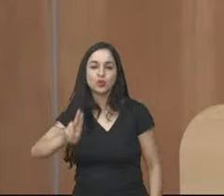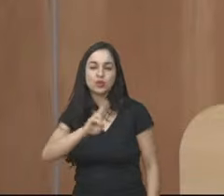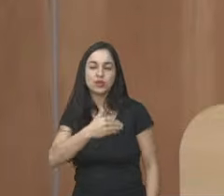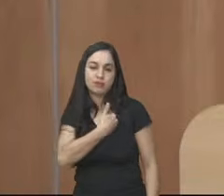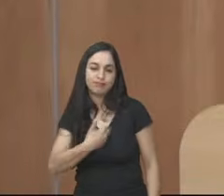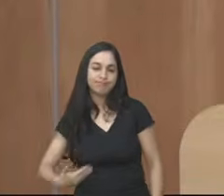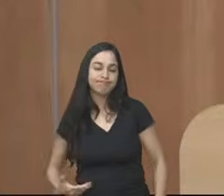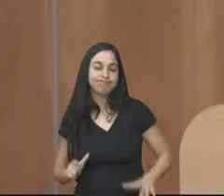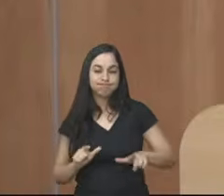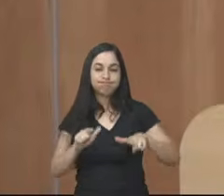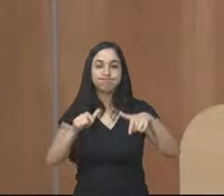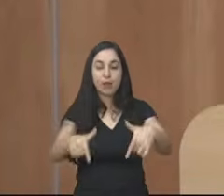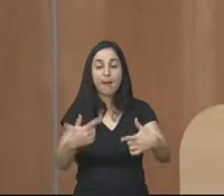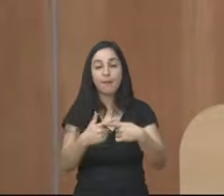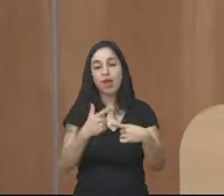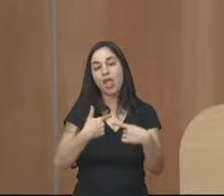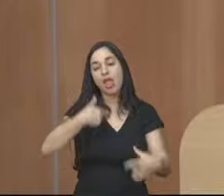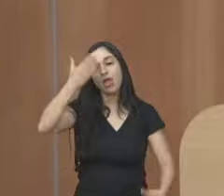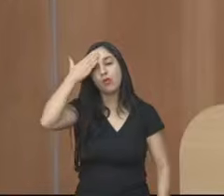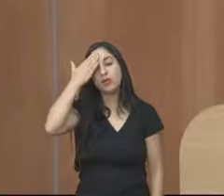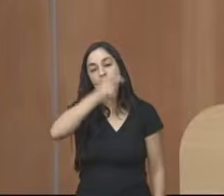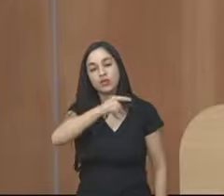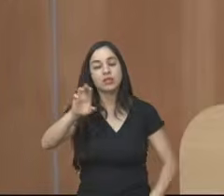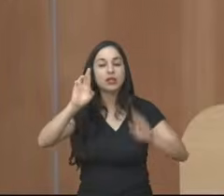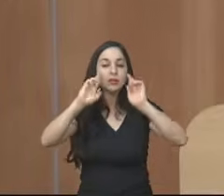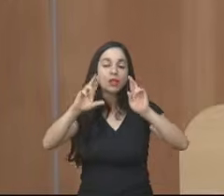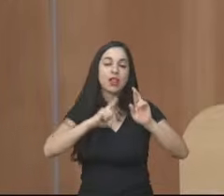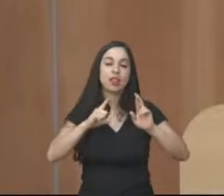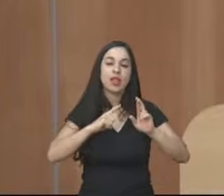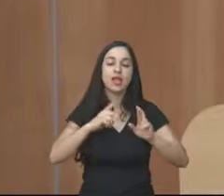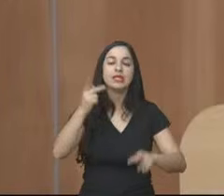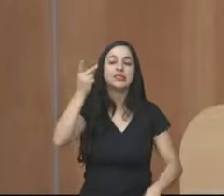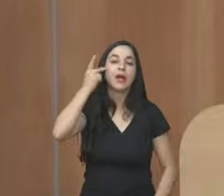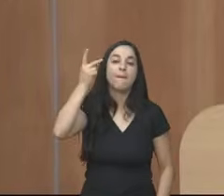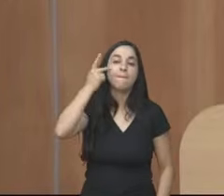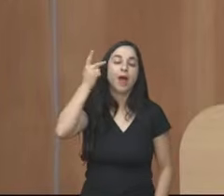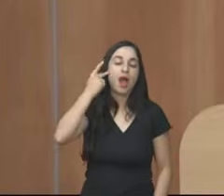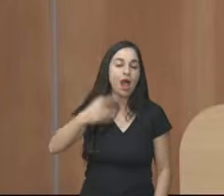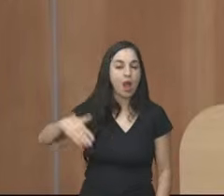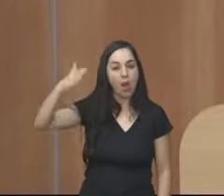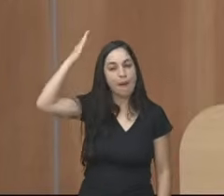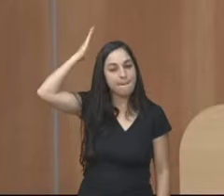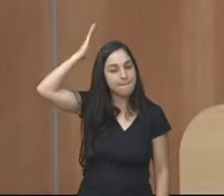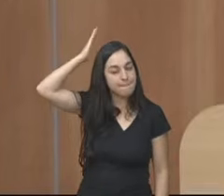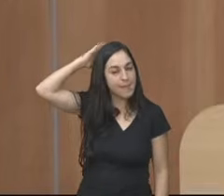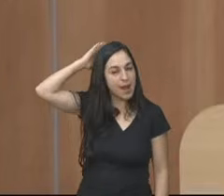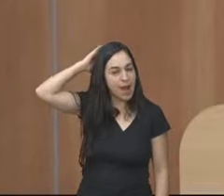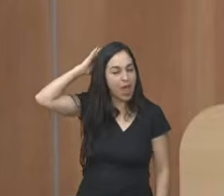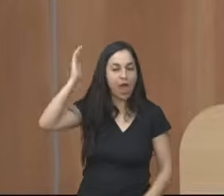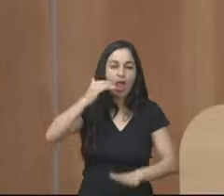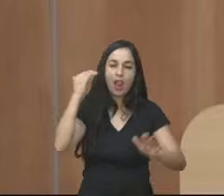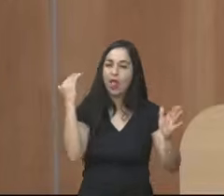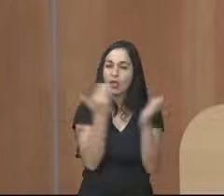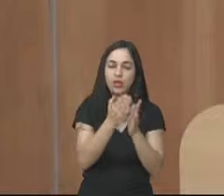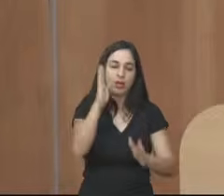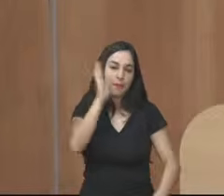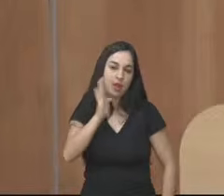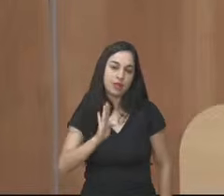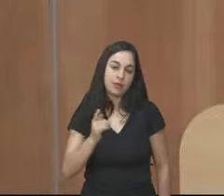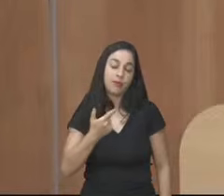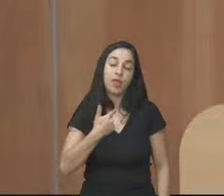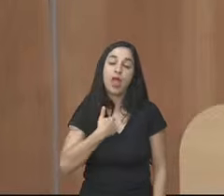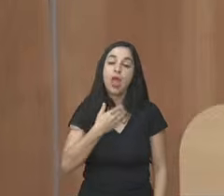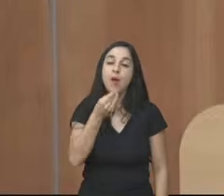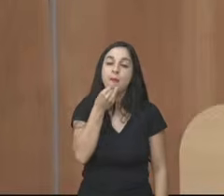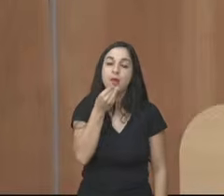sei do respeito que vocês têm no estado de São Paulo, no Paraná, enfim, em todo o Brasil, que vocês têm esse trabalho. Eu tive a oportunidade de conhecer